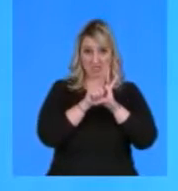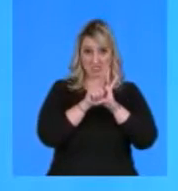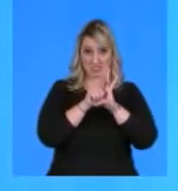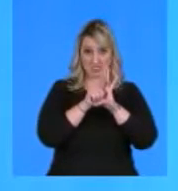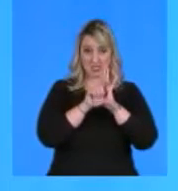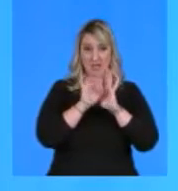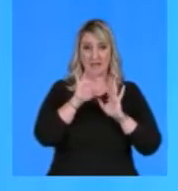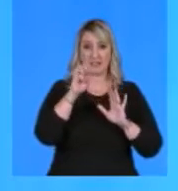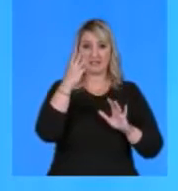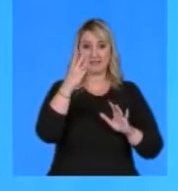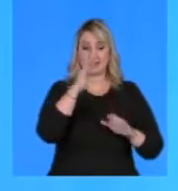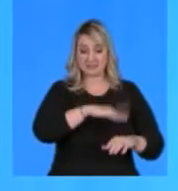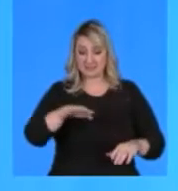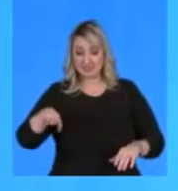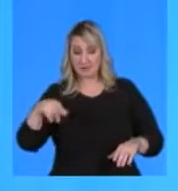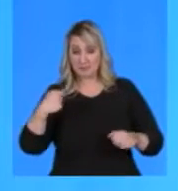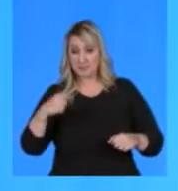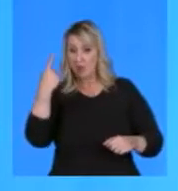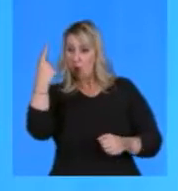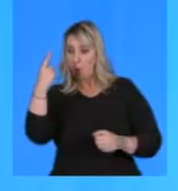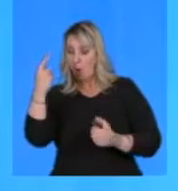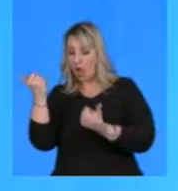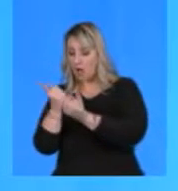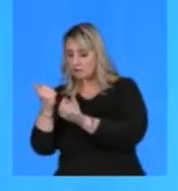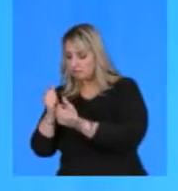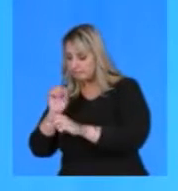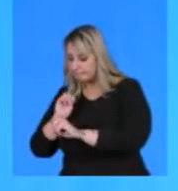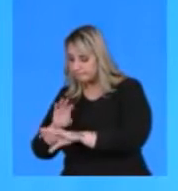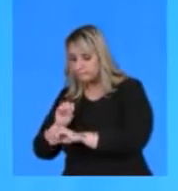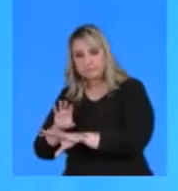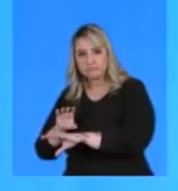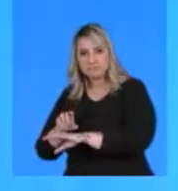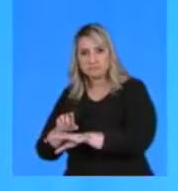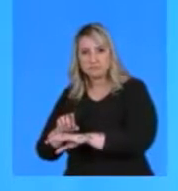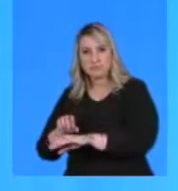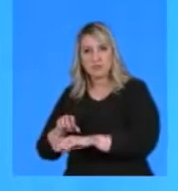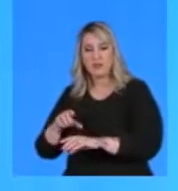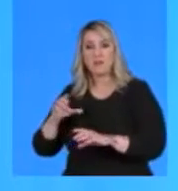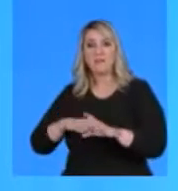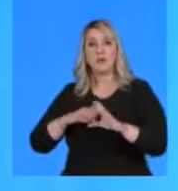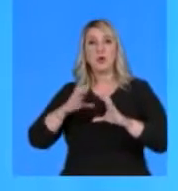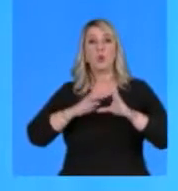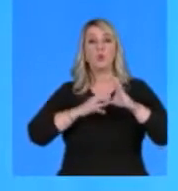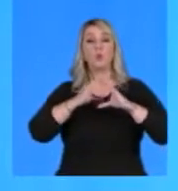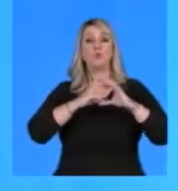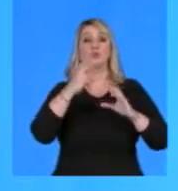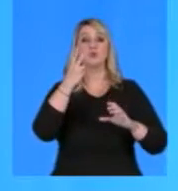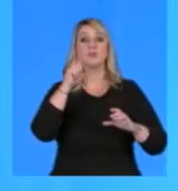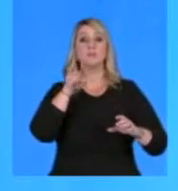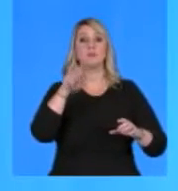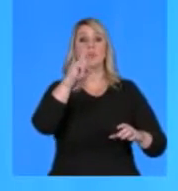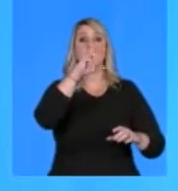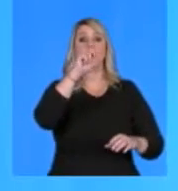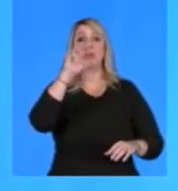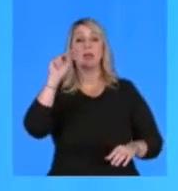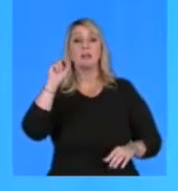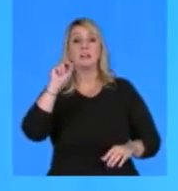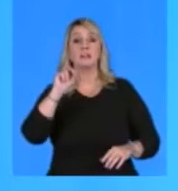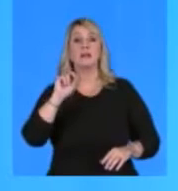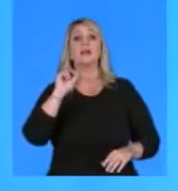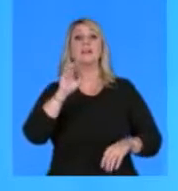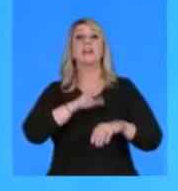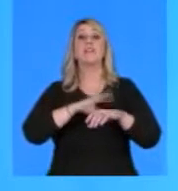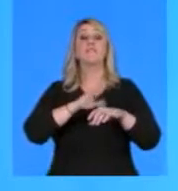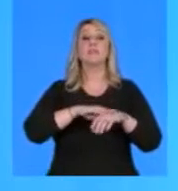para cada três crianças tinha que ter um auxiliar de educação fez concurso para 2500 quem fez o